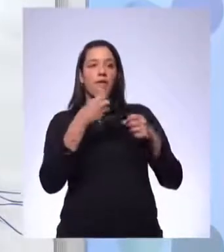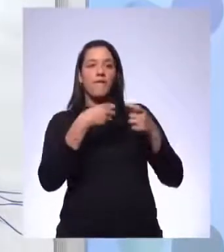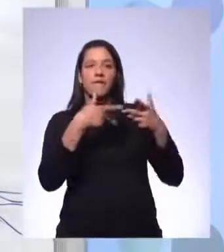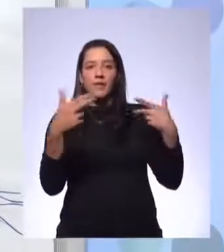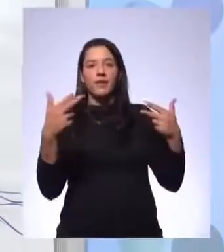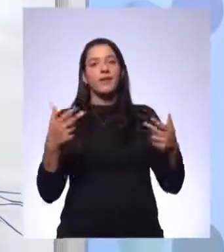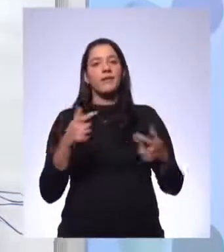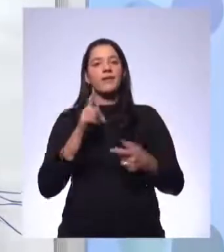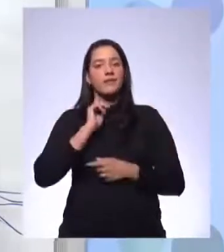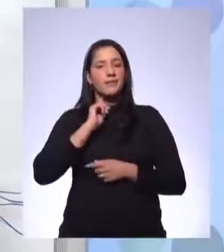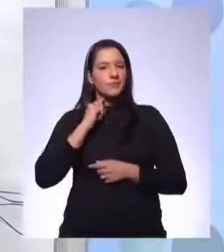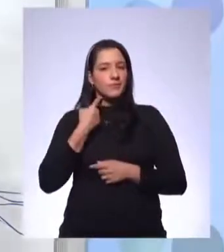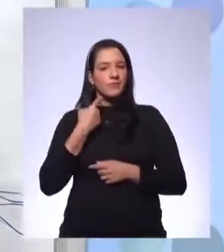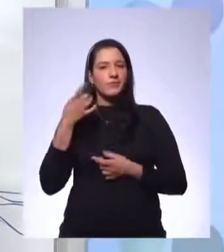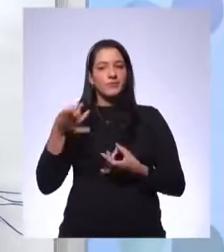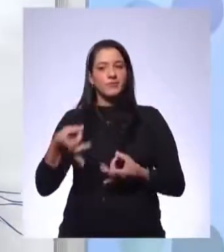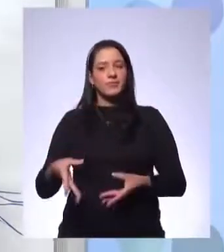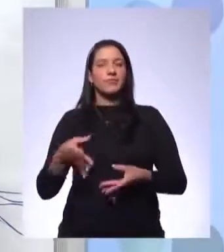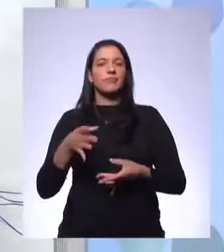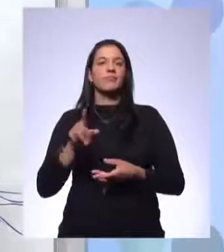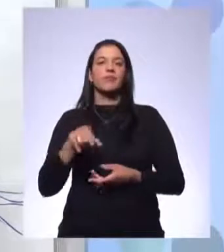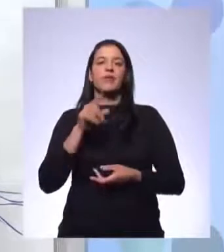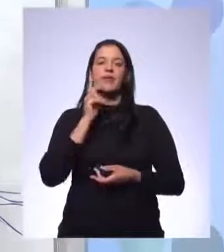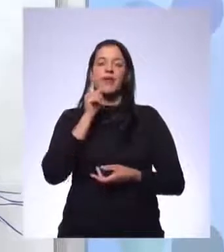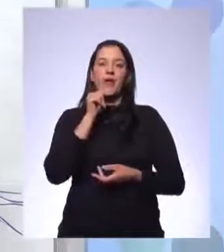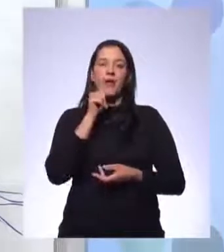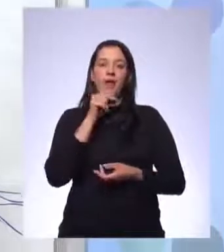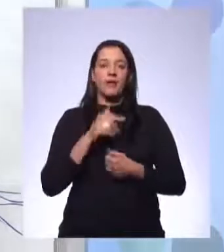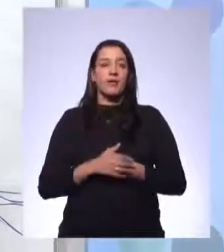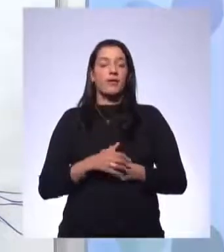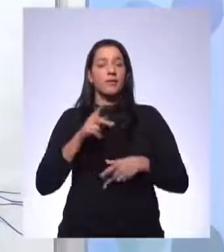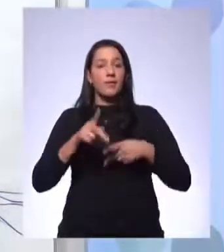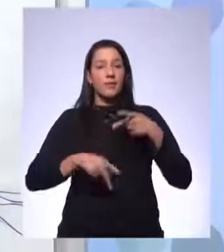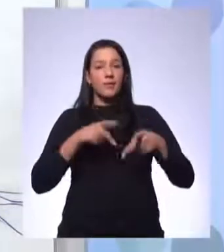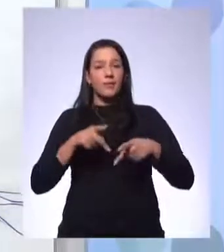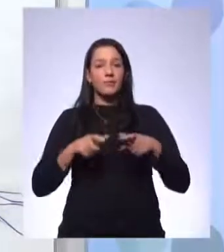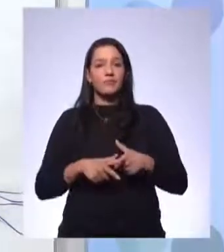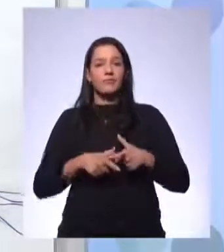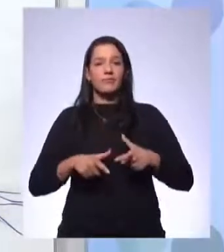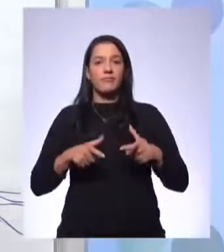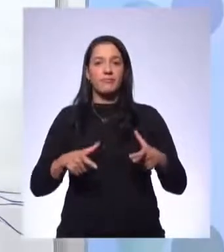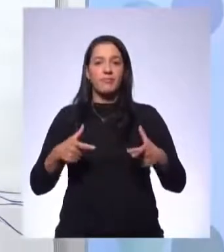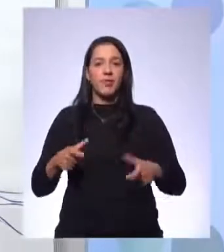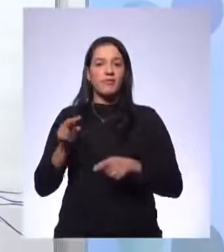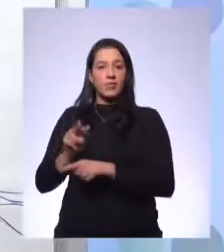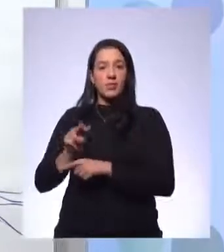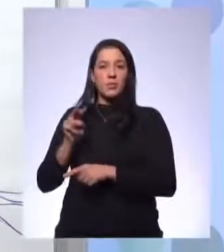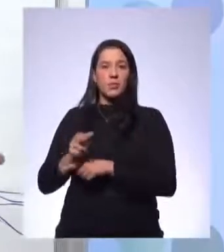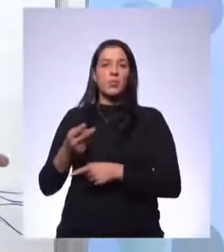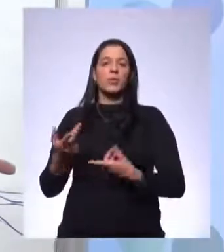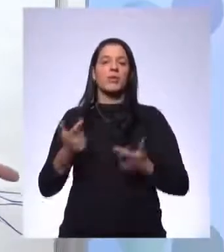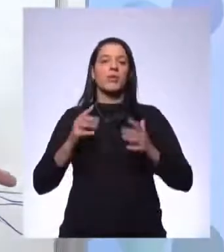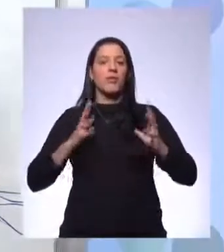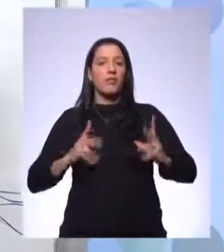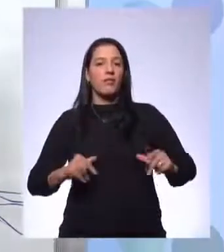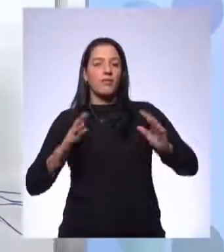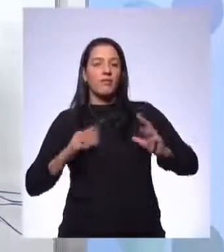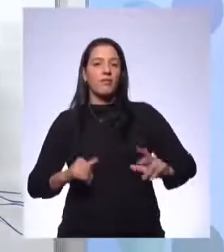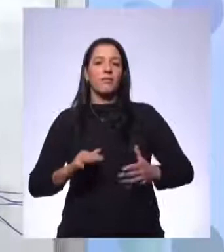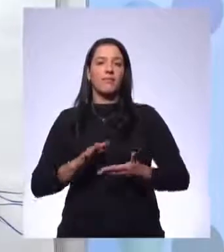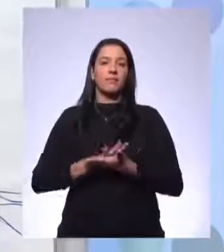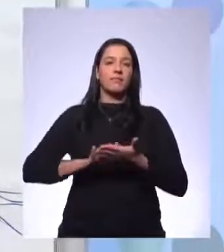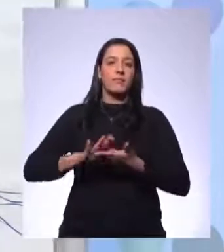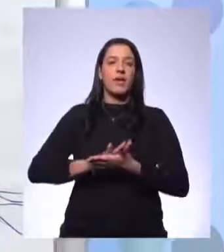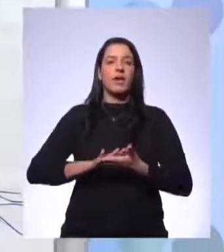você estraga. Quanto mais você cresce com a população também e não cuida lá da higiene, enfim,